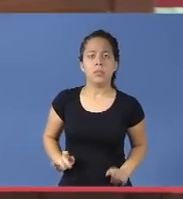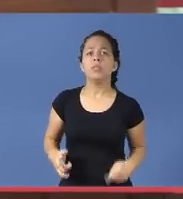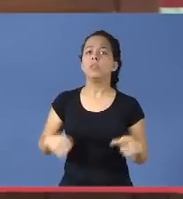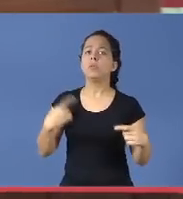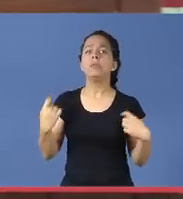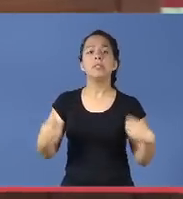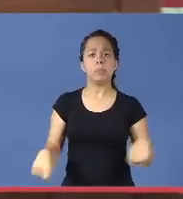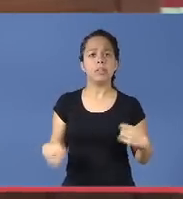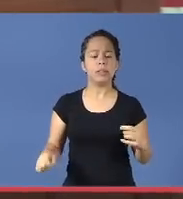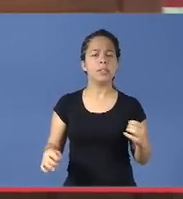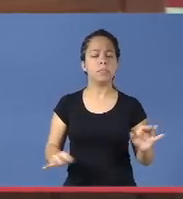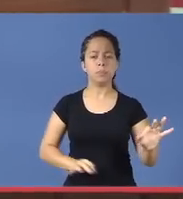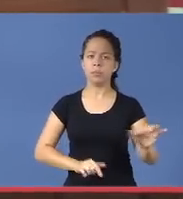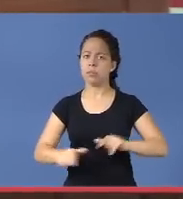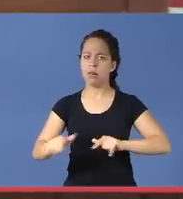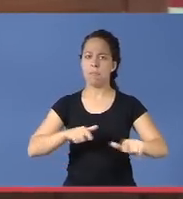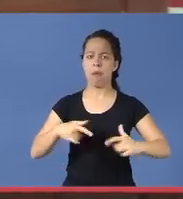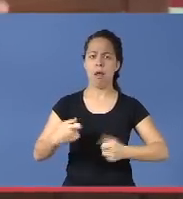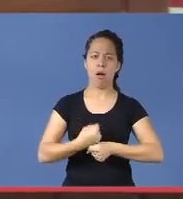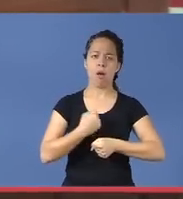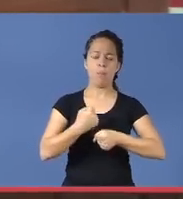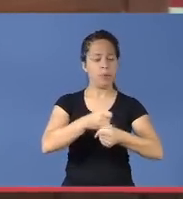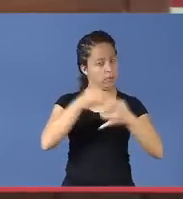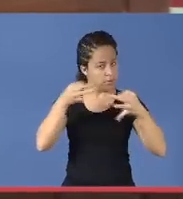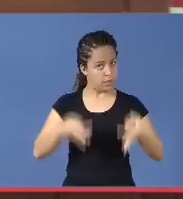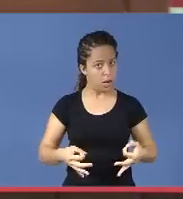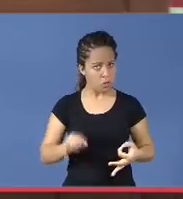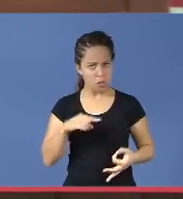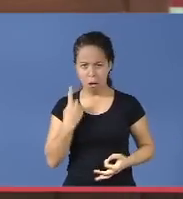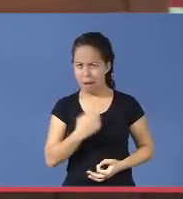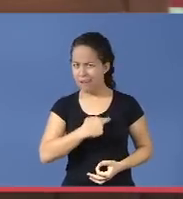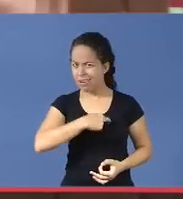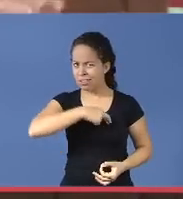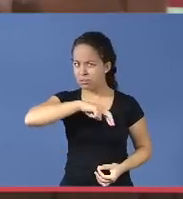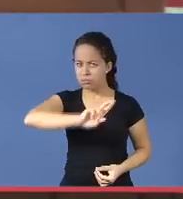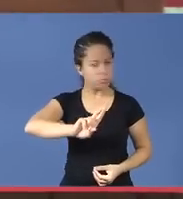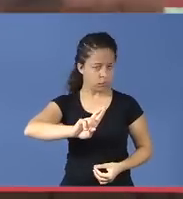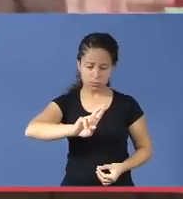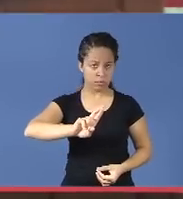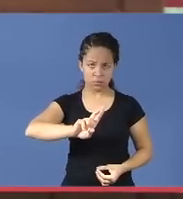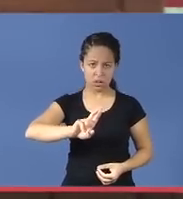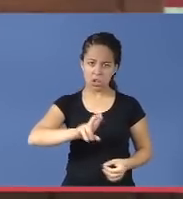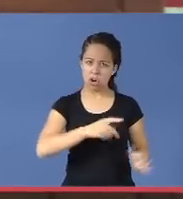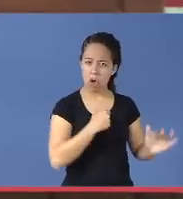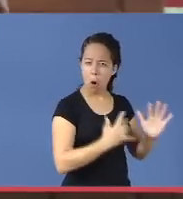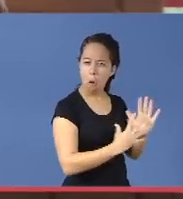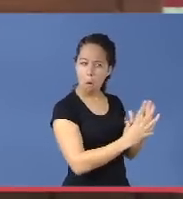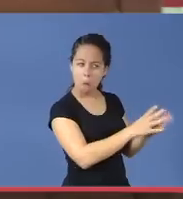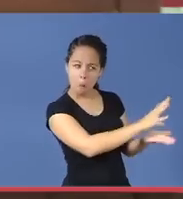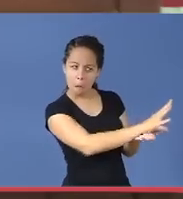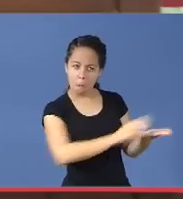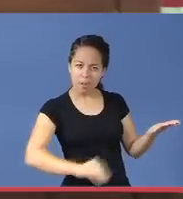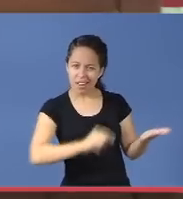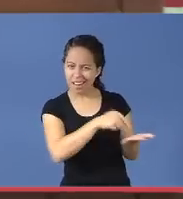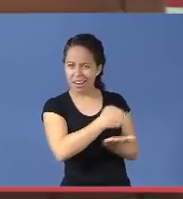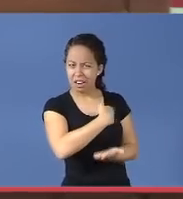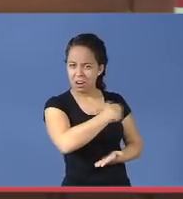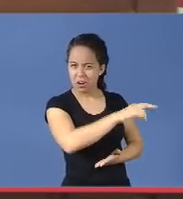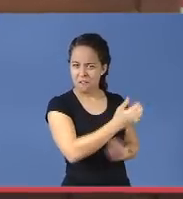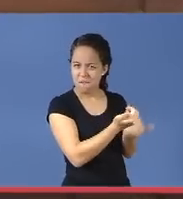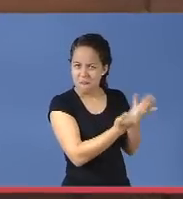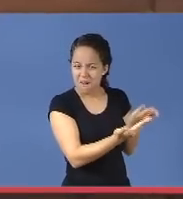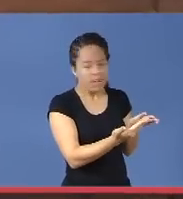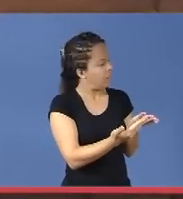possuir. Não é uma religião que nós estamos pregando religião. Nós somos imitadores de religião. Os irmãos